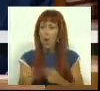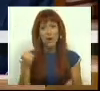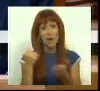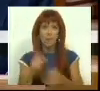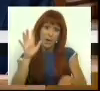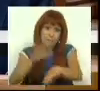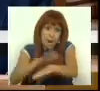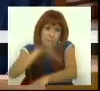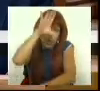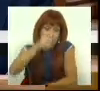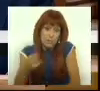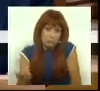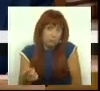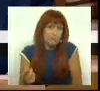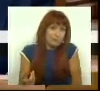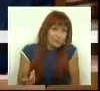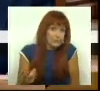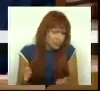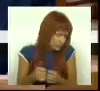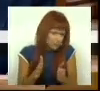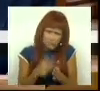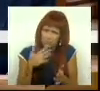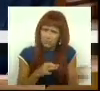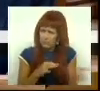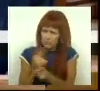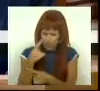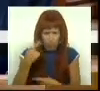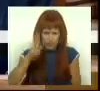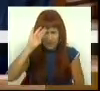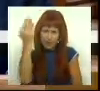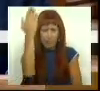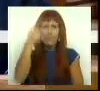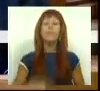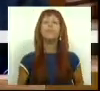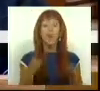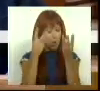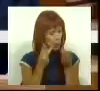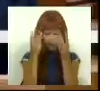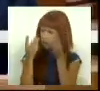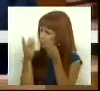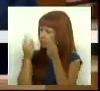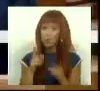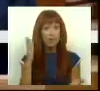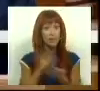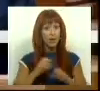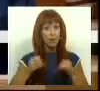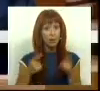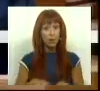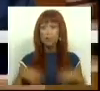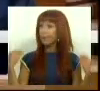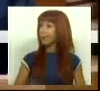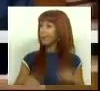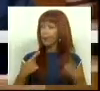dos membros do Governo, e mesmo assim nem de todos, como é público. Fazendo as contas, desde o início da saga